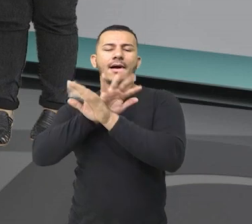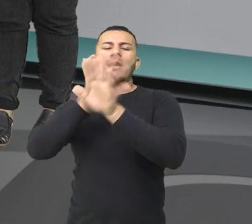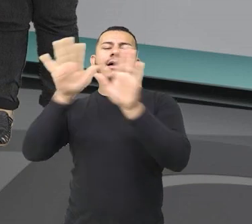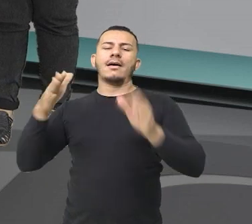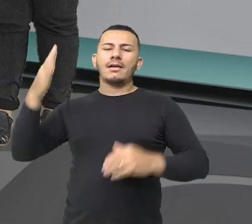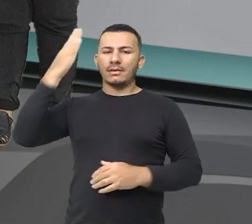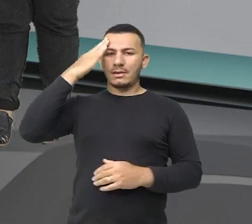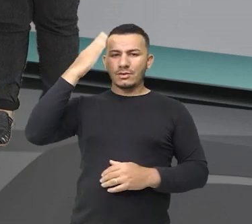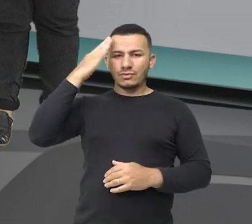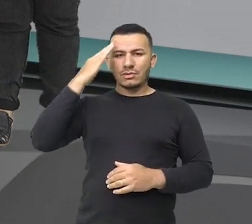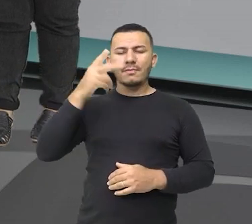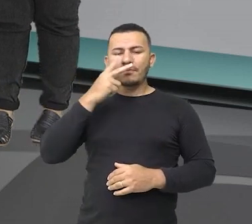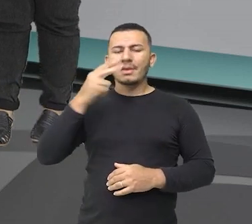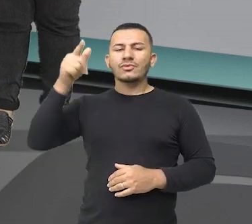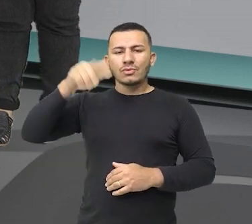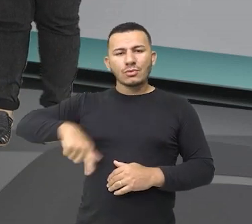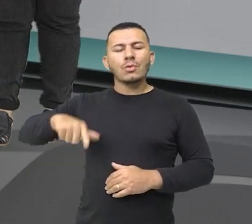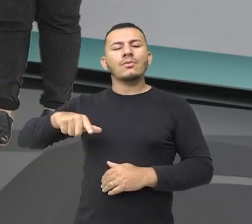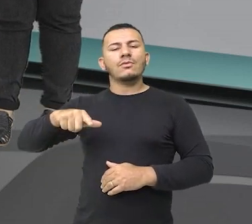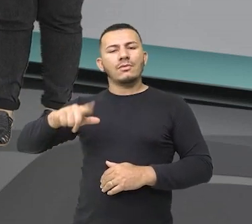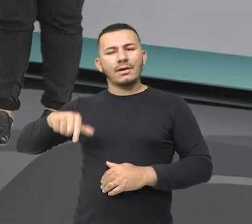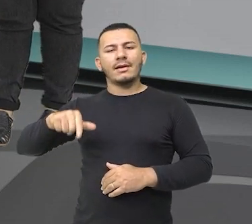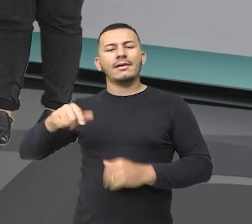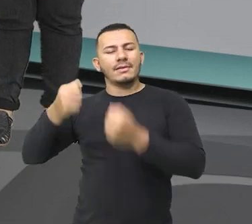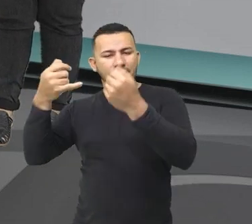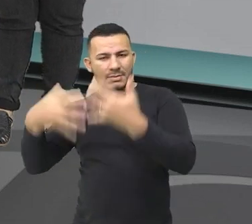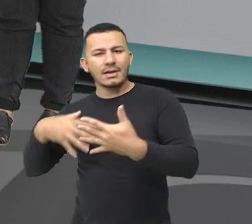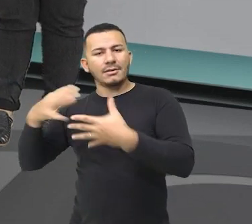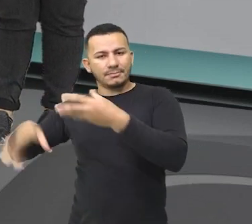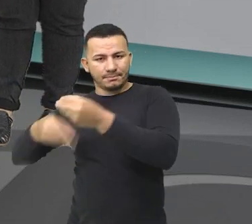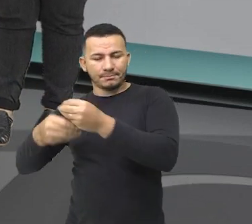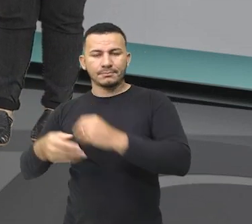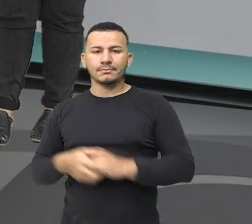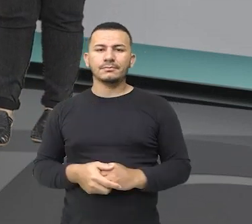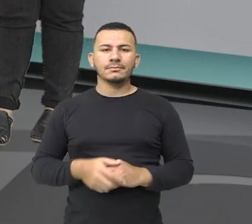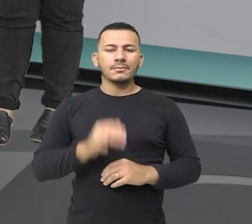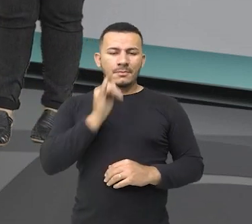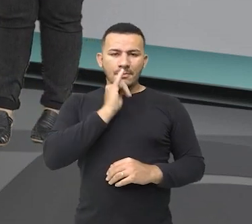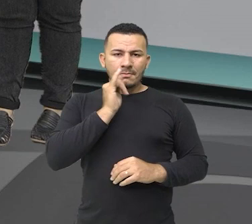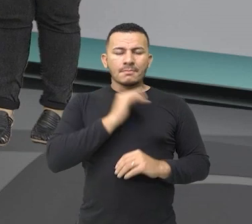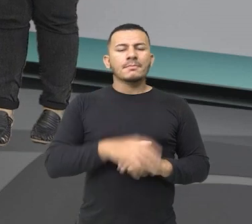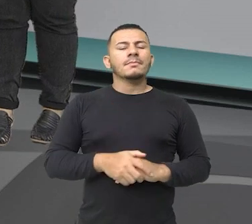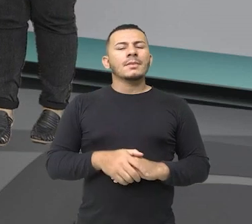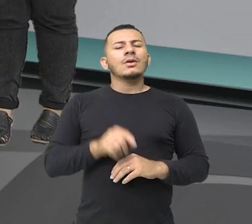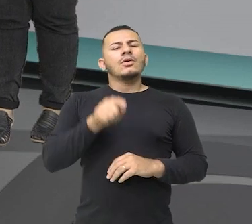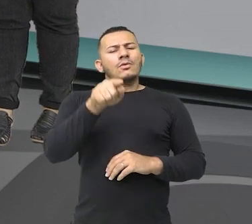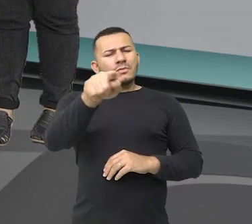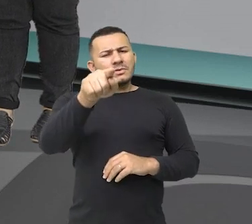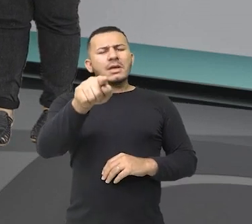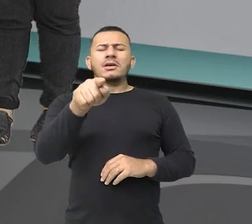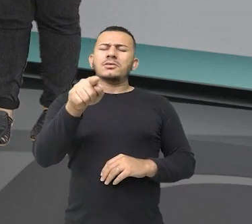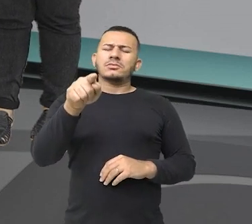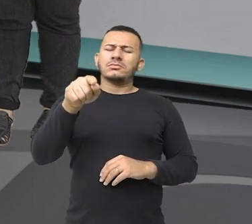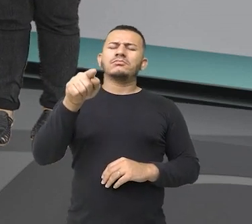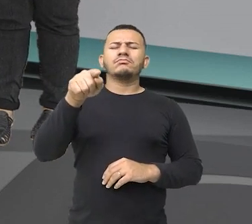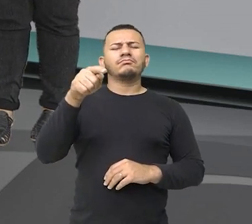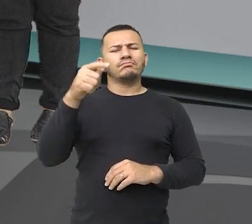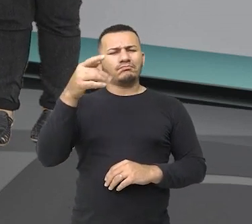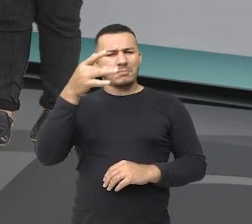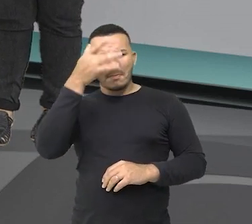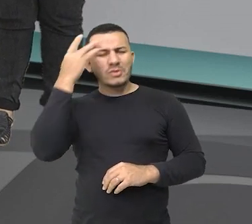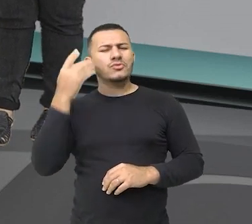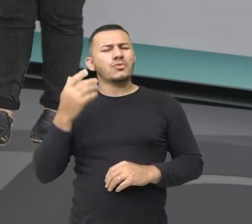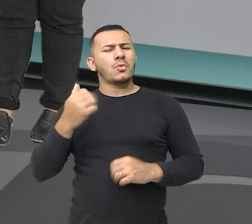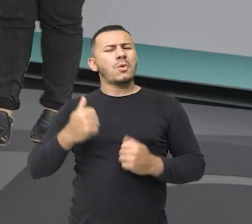dar mais uma explicação, não é? Por exemplo, eu posso dizer assim, você é uma pessoa arrogante. Dito de outro